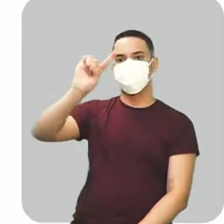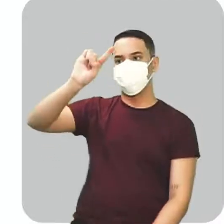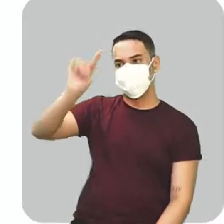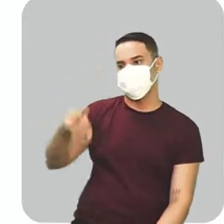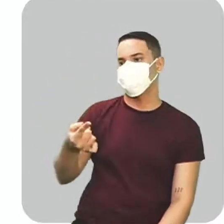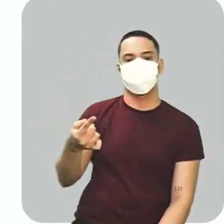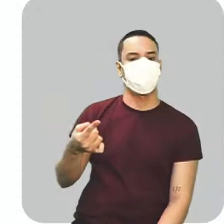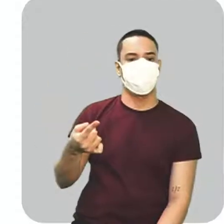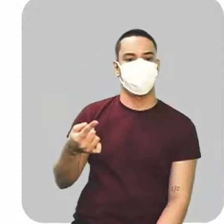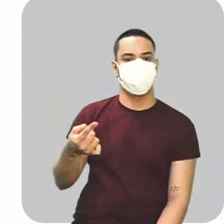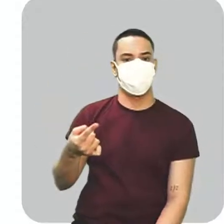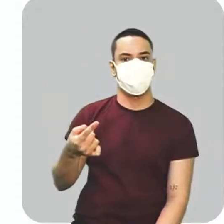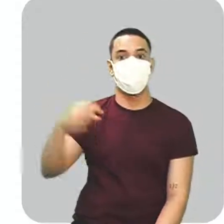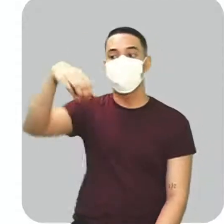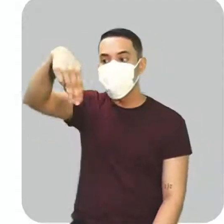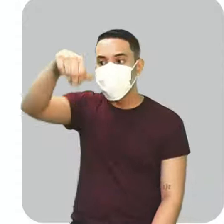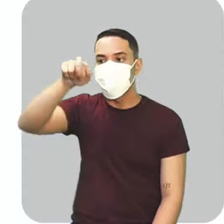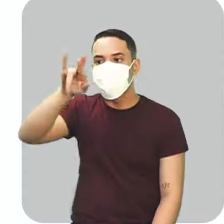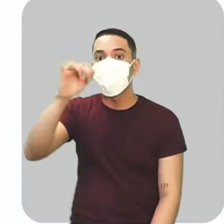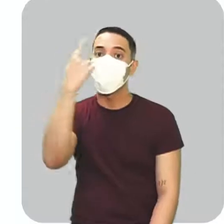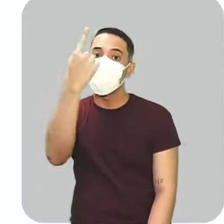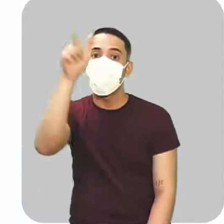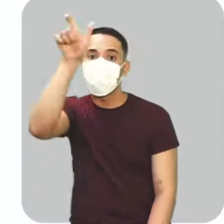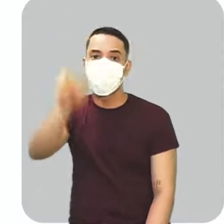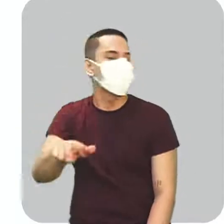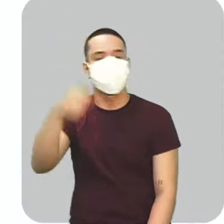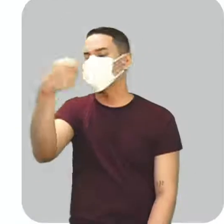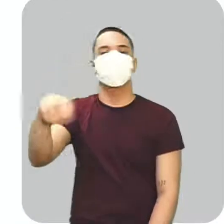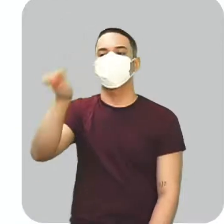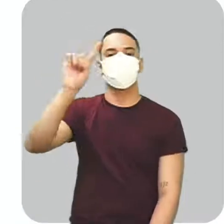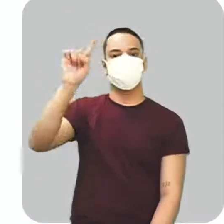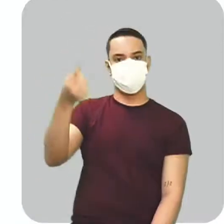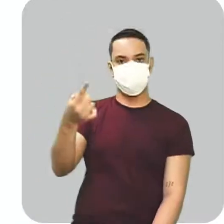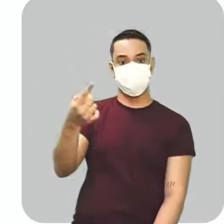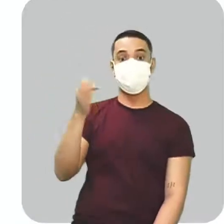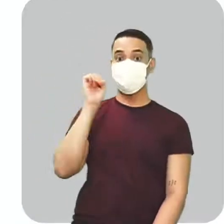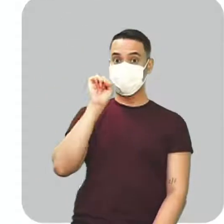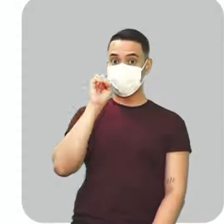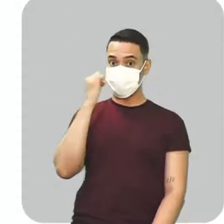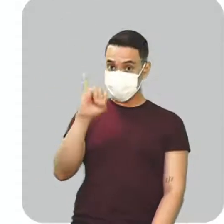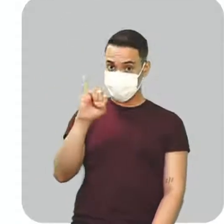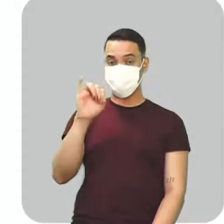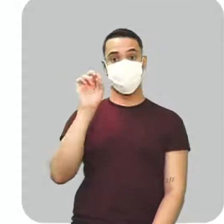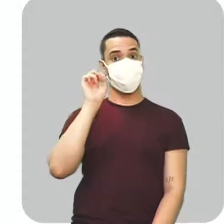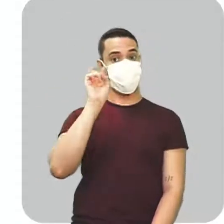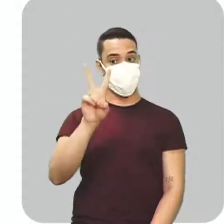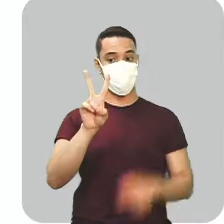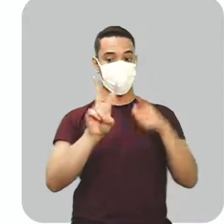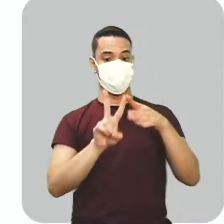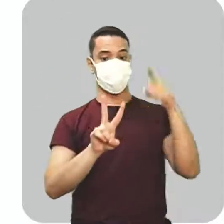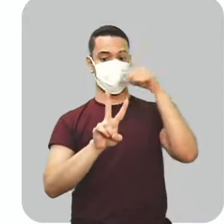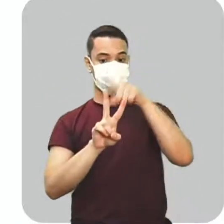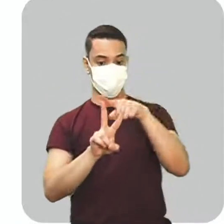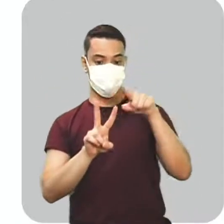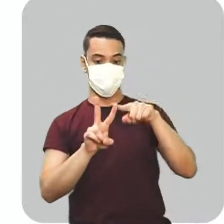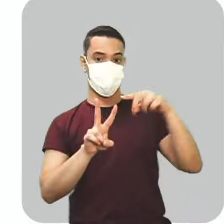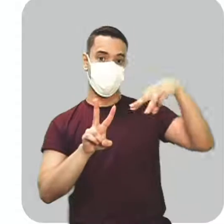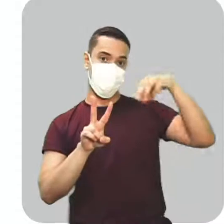Sujeito diferente tem vírgula. Sujeito, se for o mesmo sujeito, tá? Não precisa de